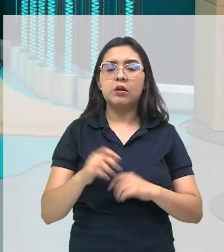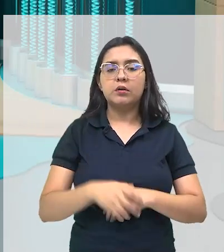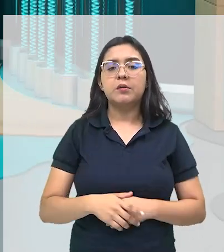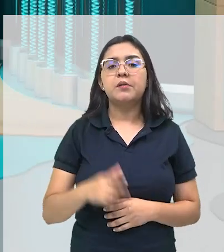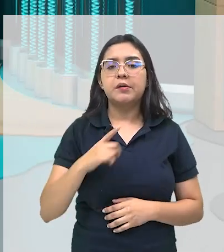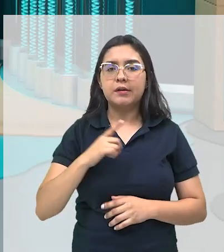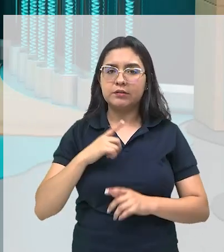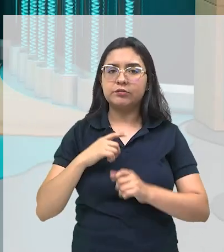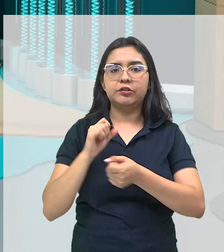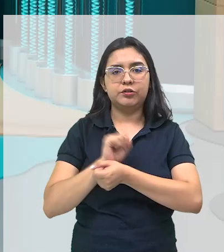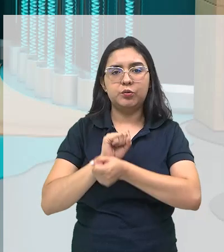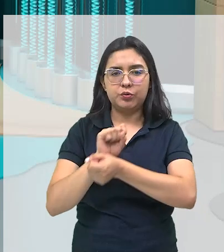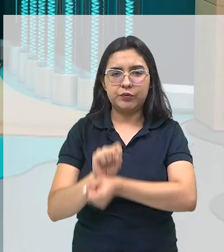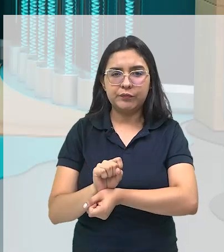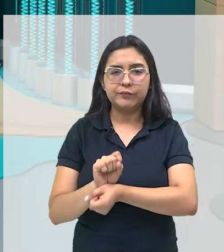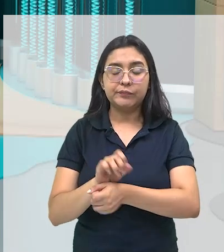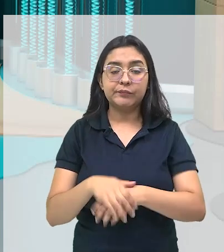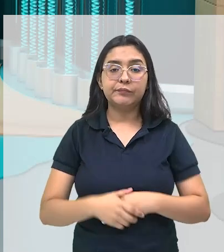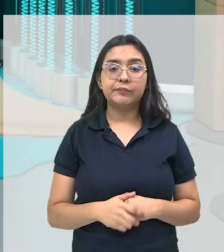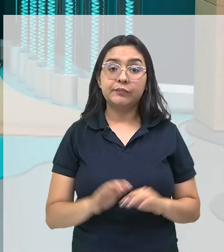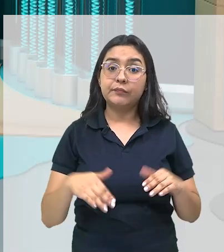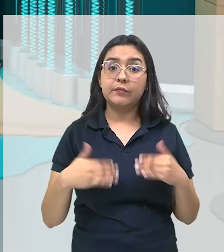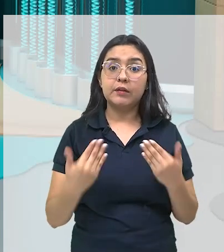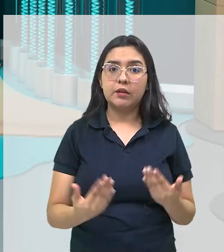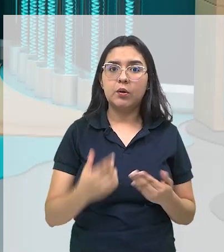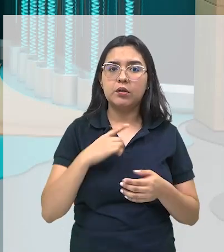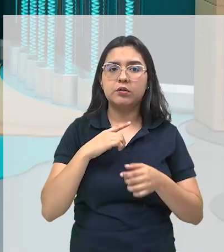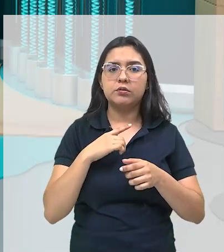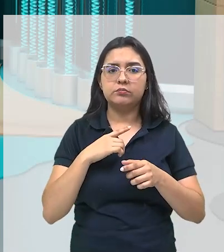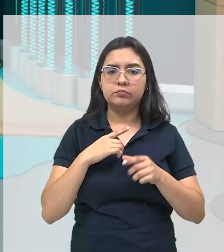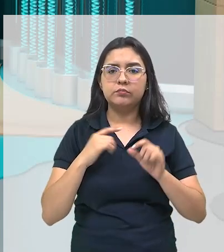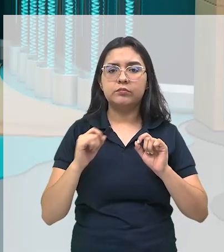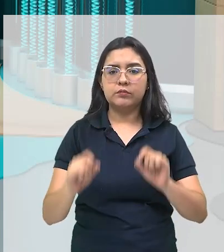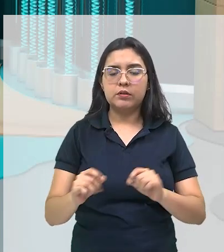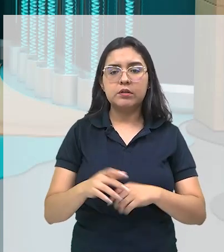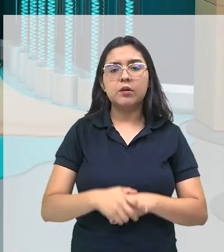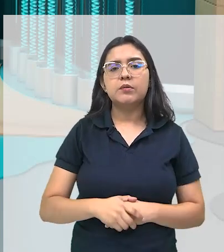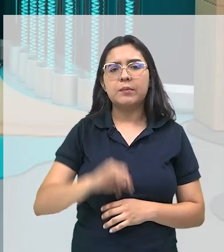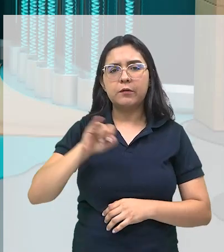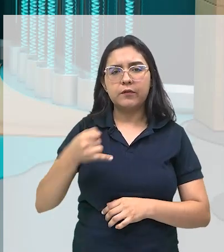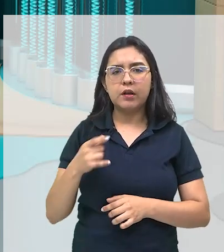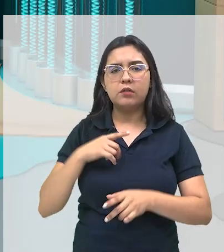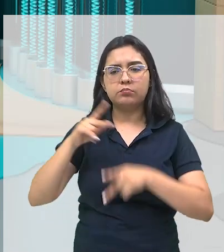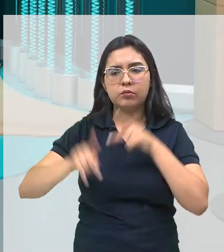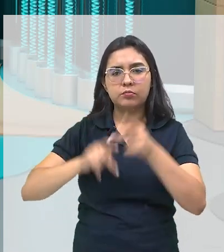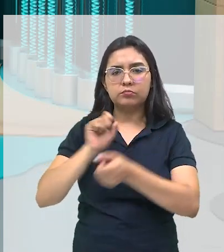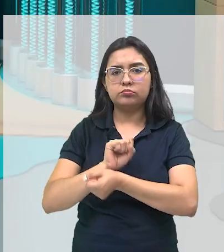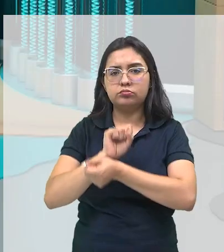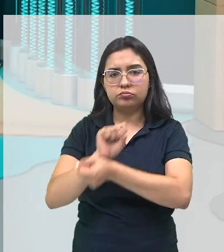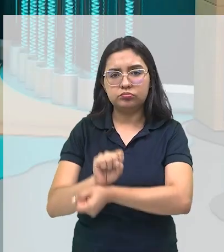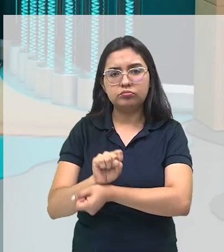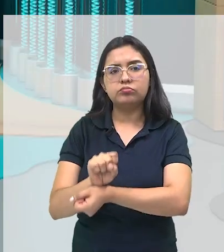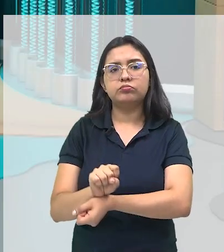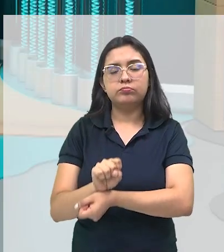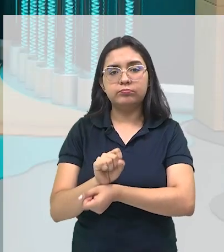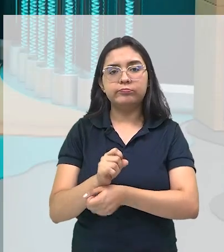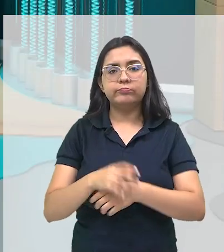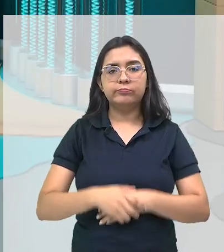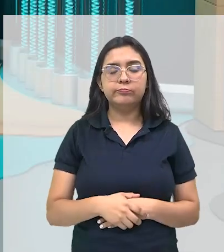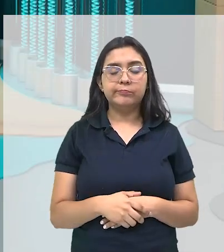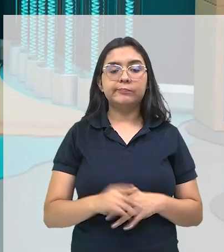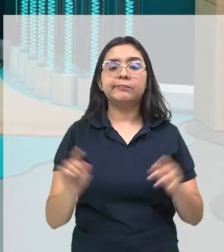dos espanhóis também. Então eles escravizaram muitos negros, né? Muitos africanos,